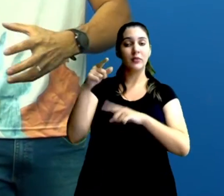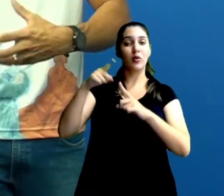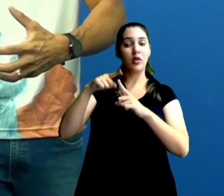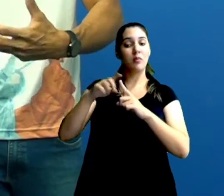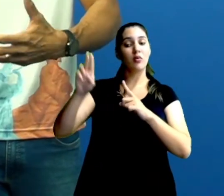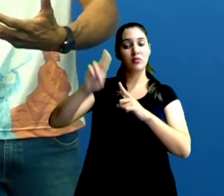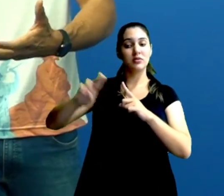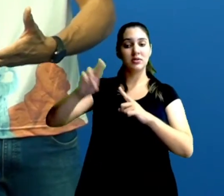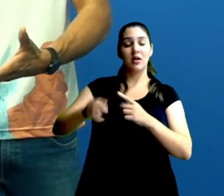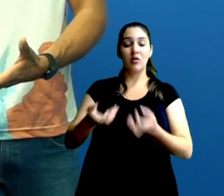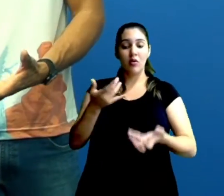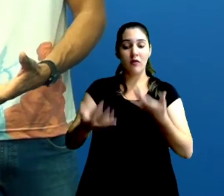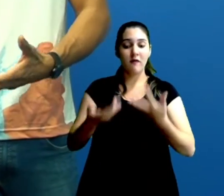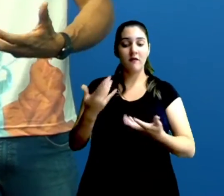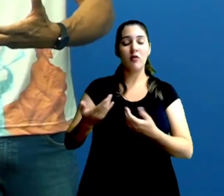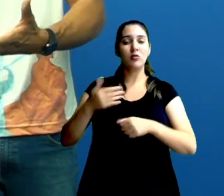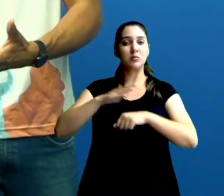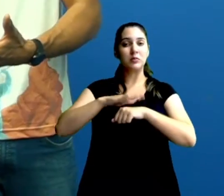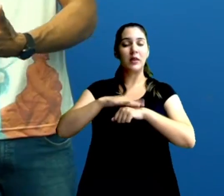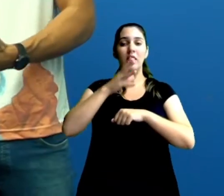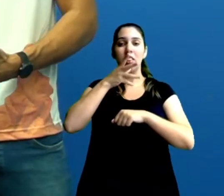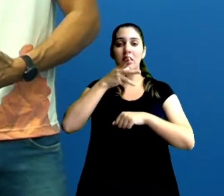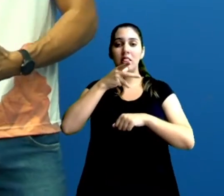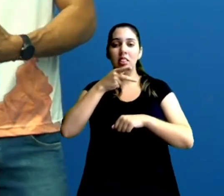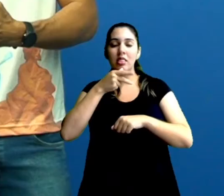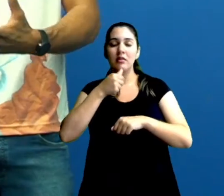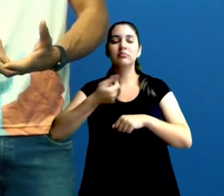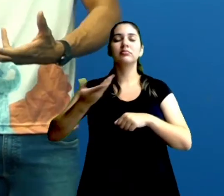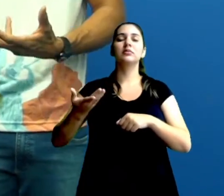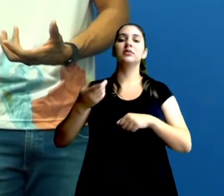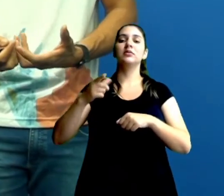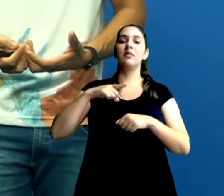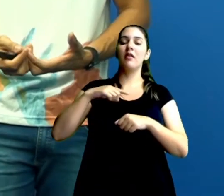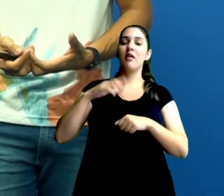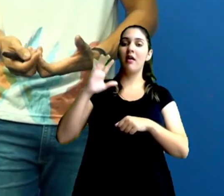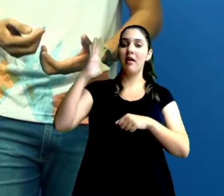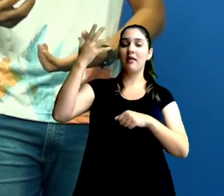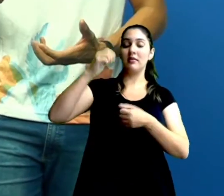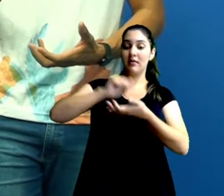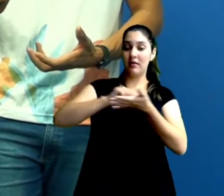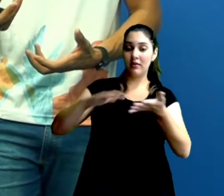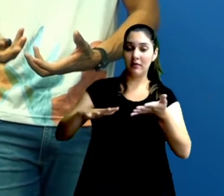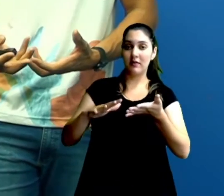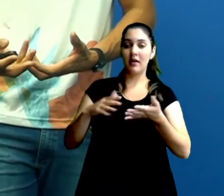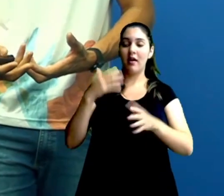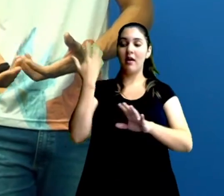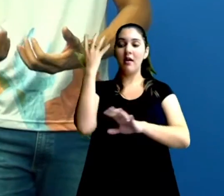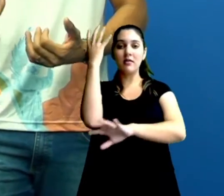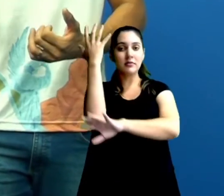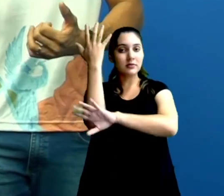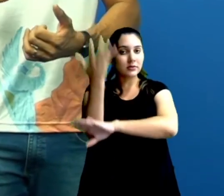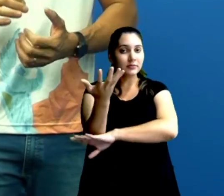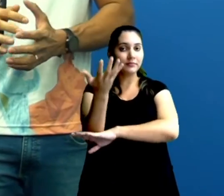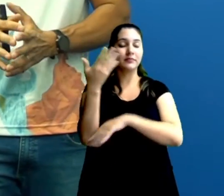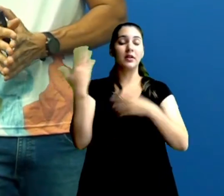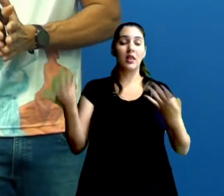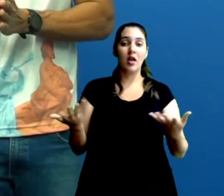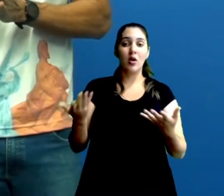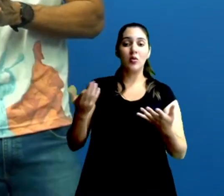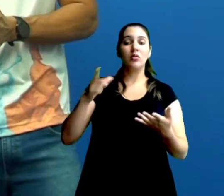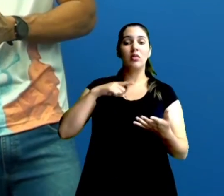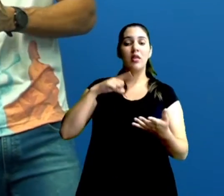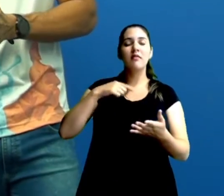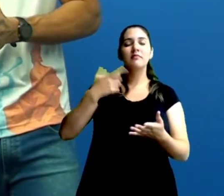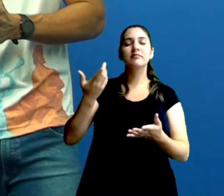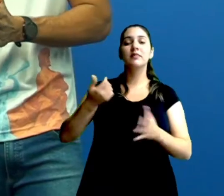ali para que aquele fogo durasse um determinado tempo, período de tempo, para realizar essas atividades, era a lenha. Então isso constituiu-se